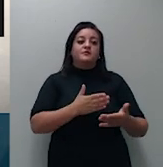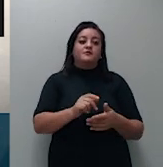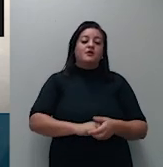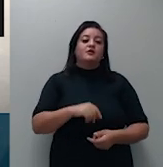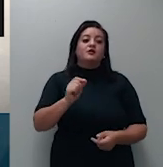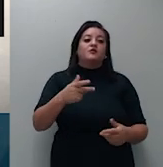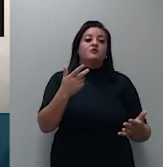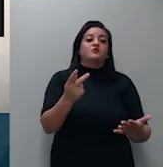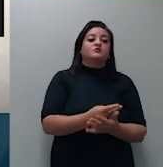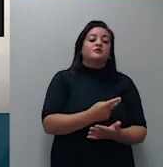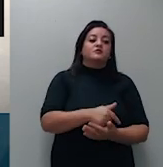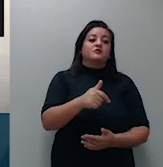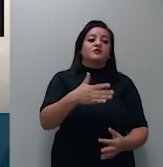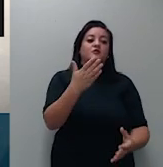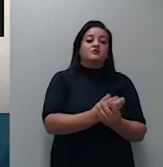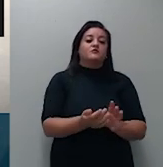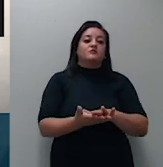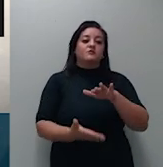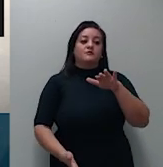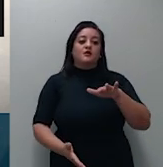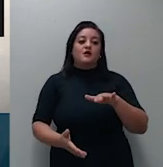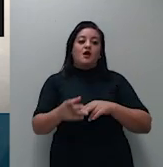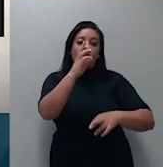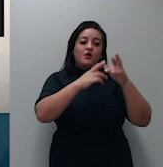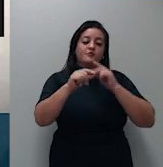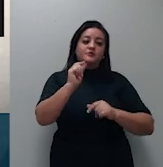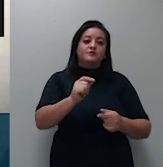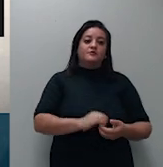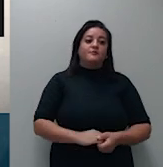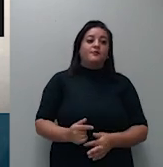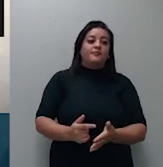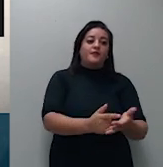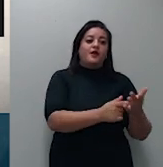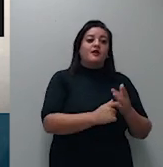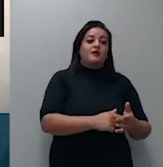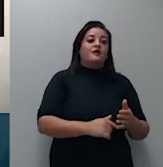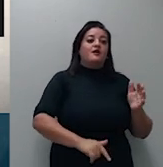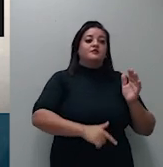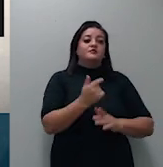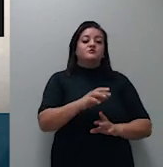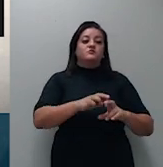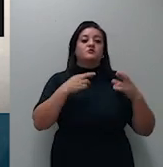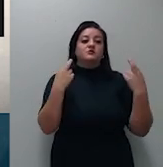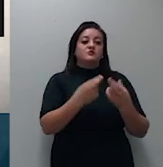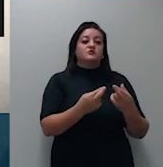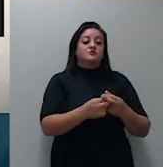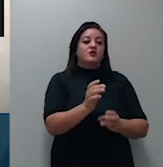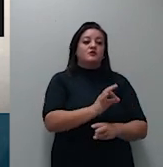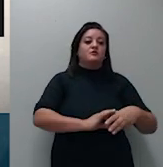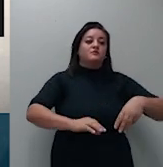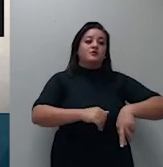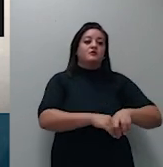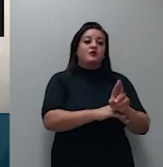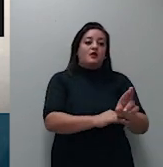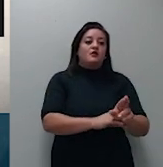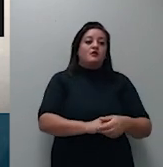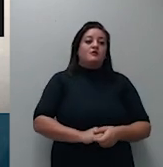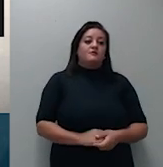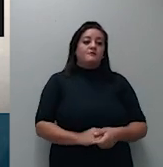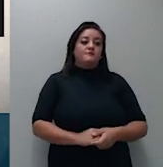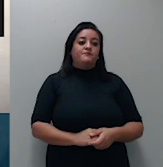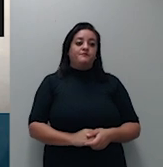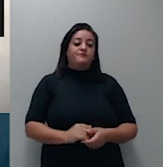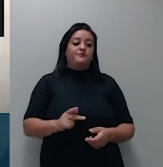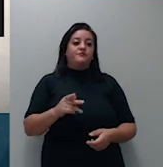participou que é o caso dos Autos se observa de Acórdão da 2ª sessão da relatoria do